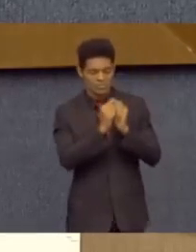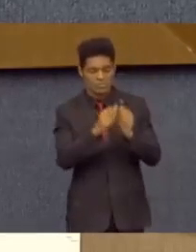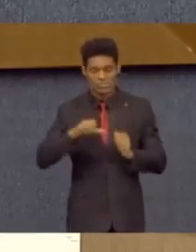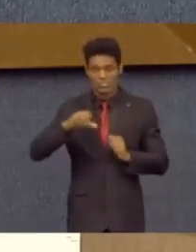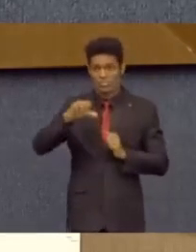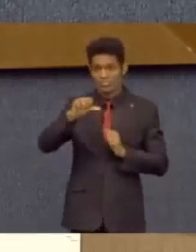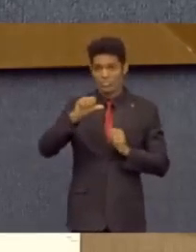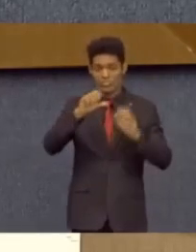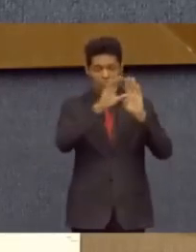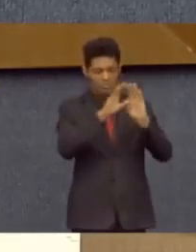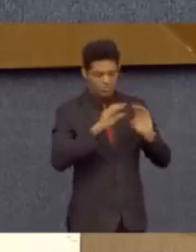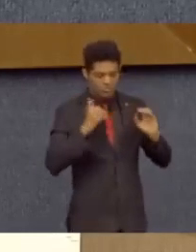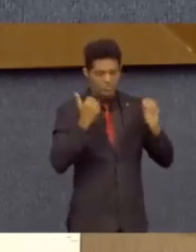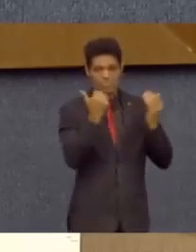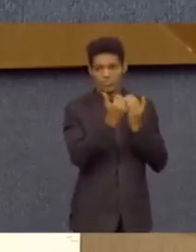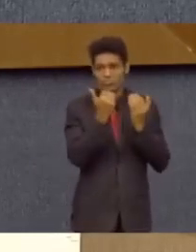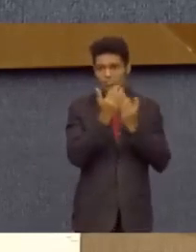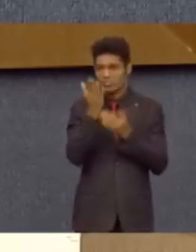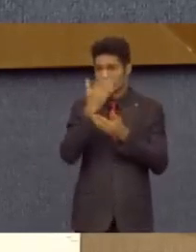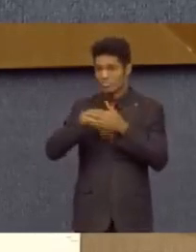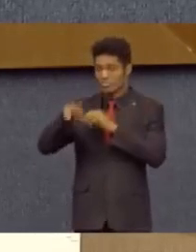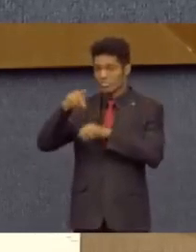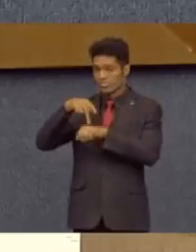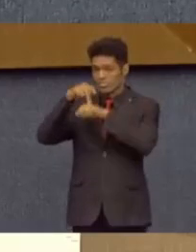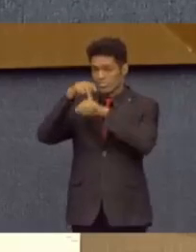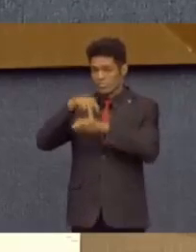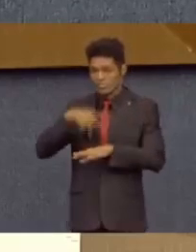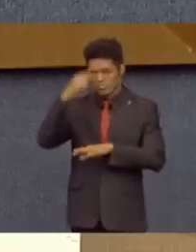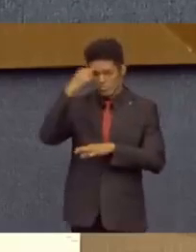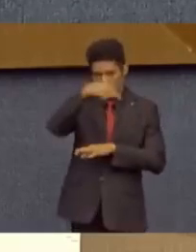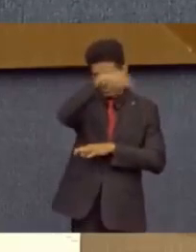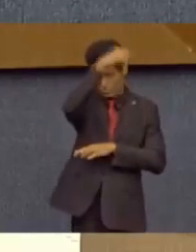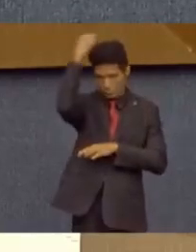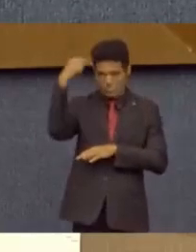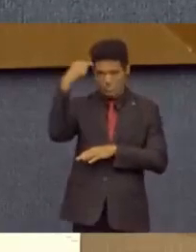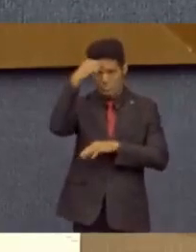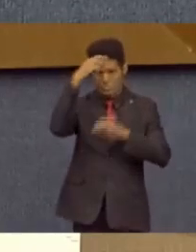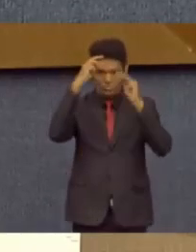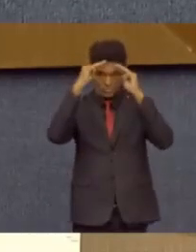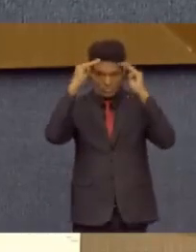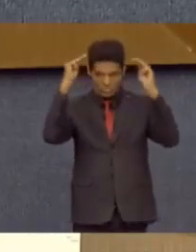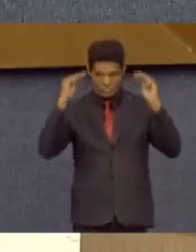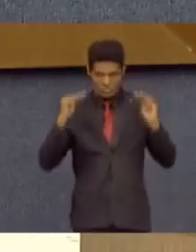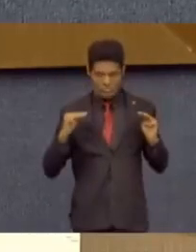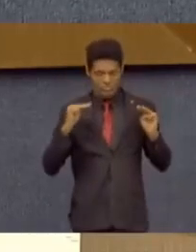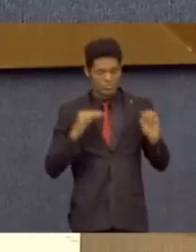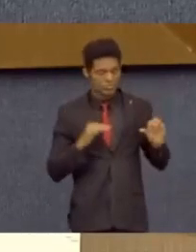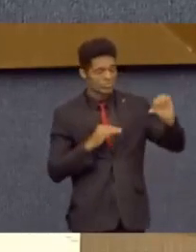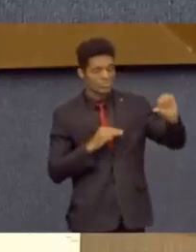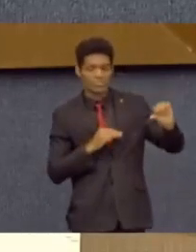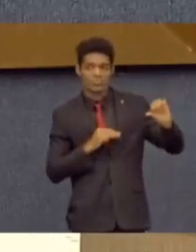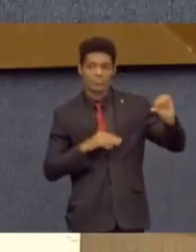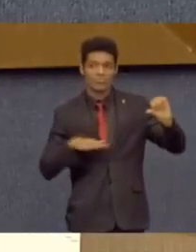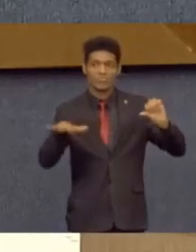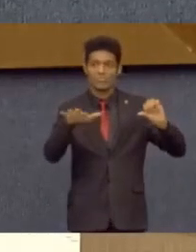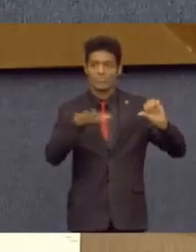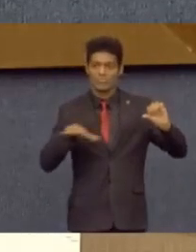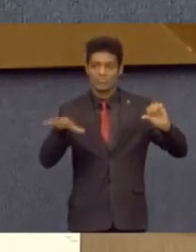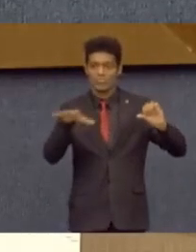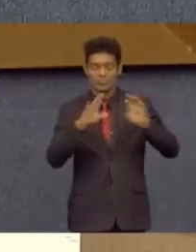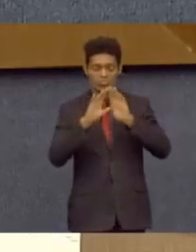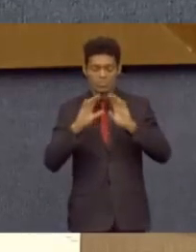são elas: Imaculada Conceição, Nossa Senhora Aparecida e São José, Nossa Senhora de